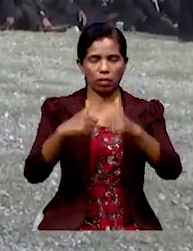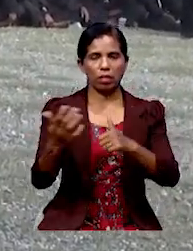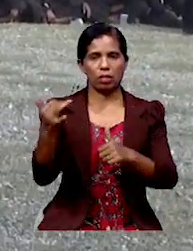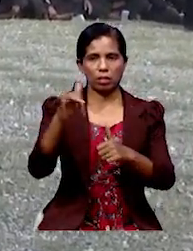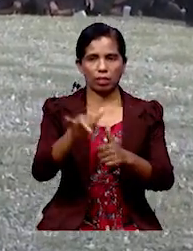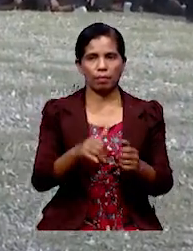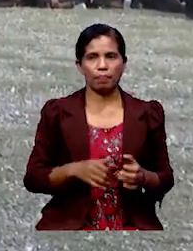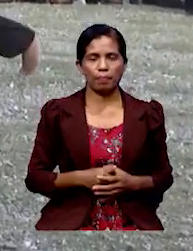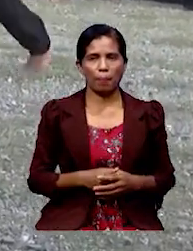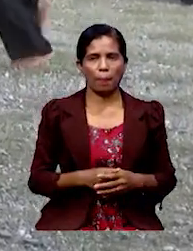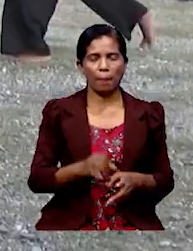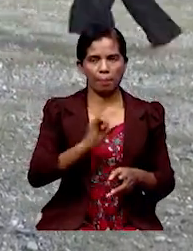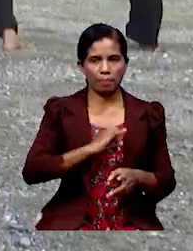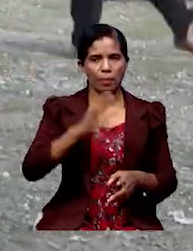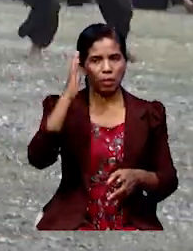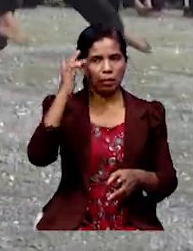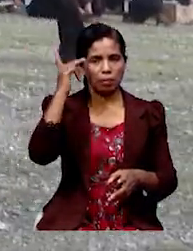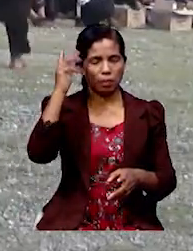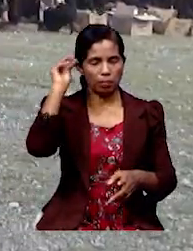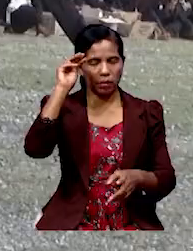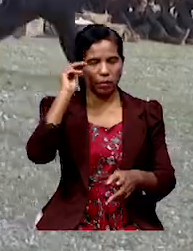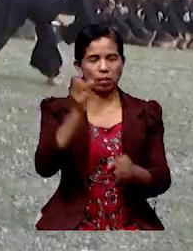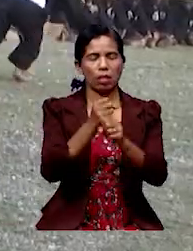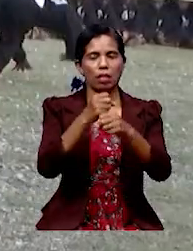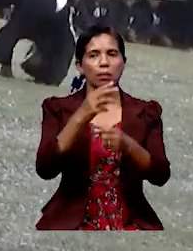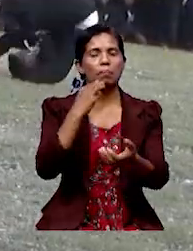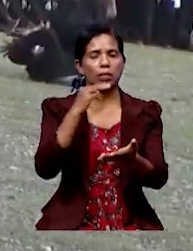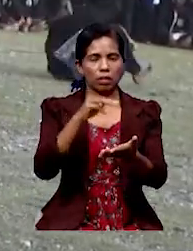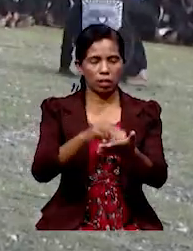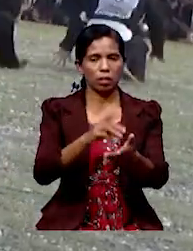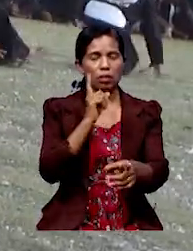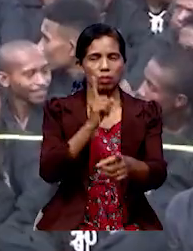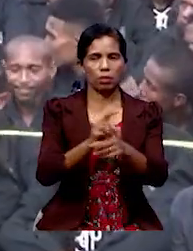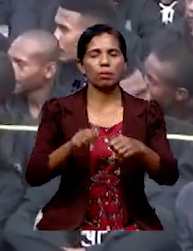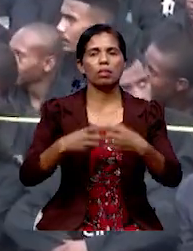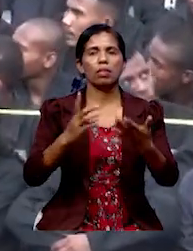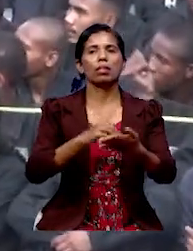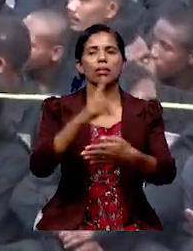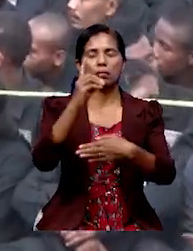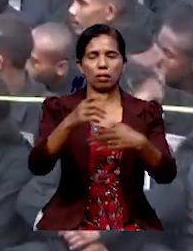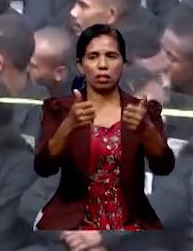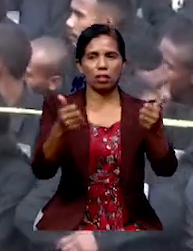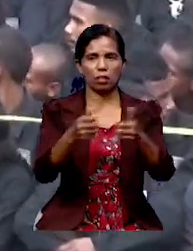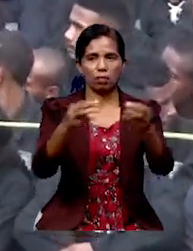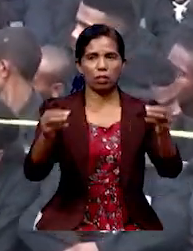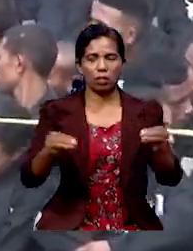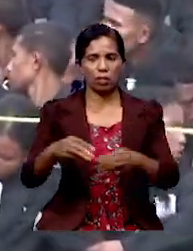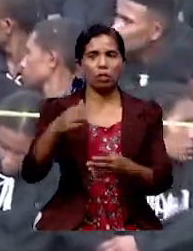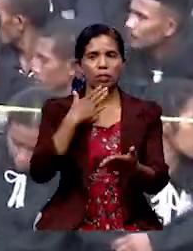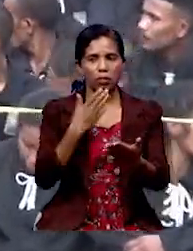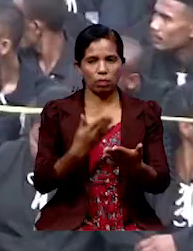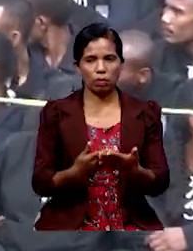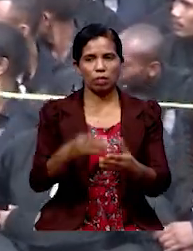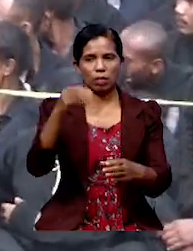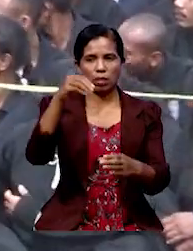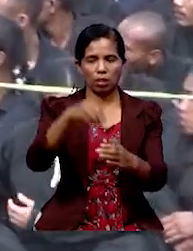siranian. Aurin primeiro ministro halo mensaje claro los conaba o insama que pele desenvolve arte marciais dia lutan inclui